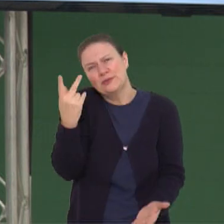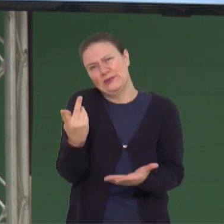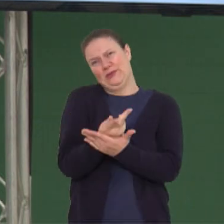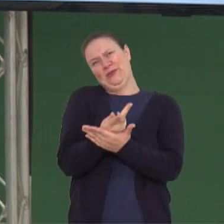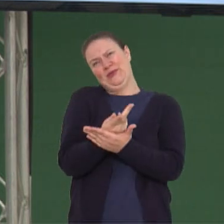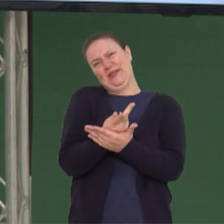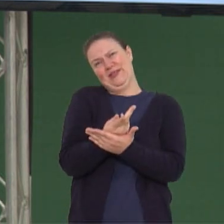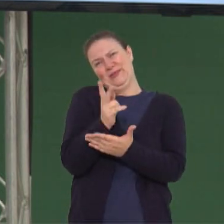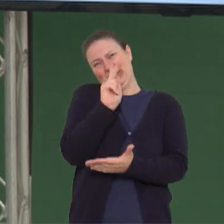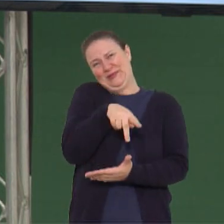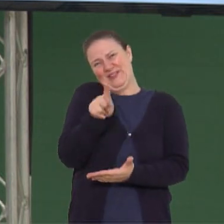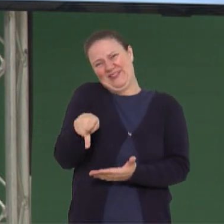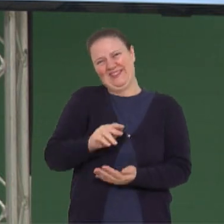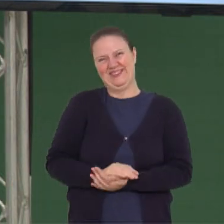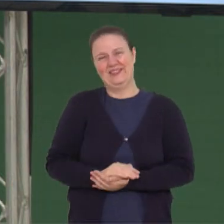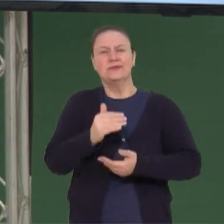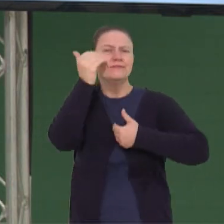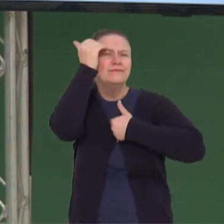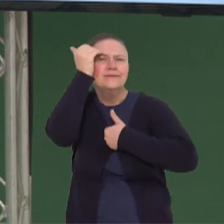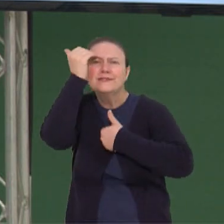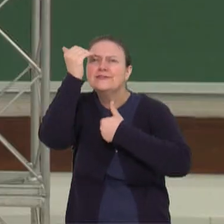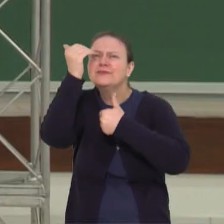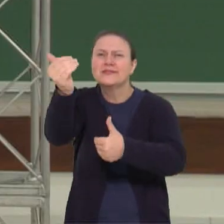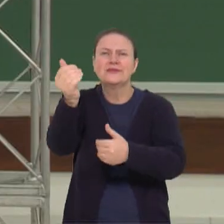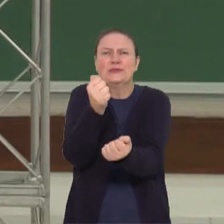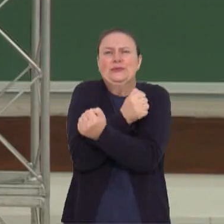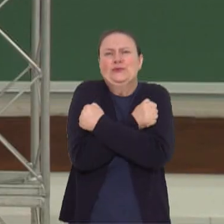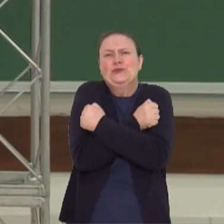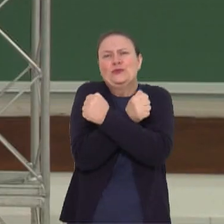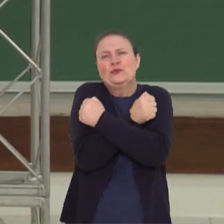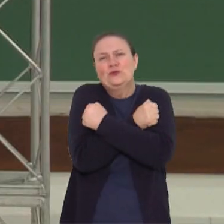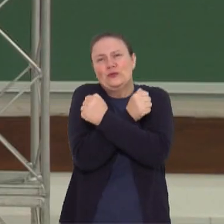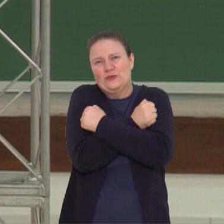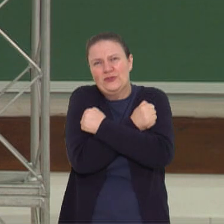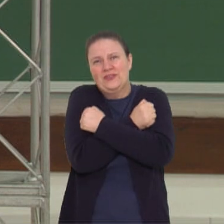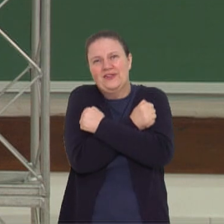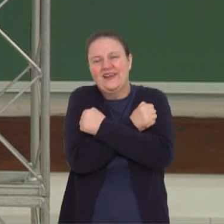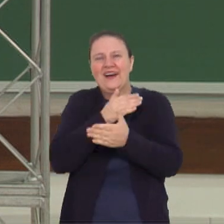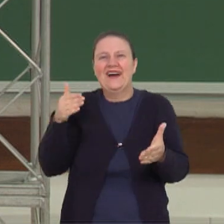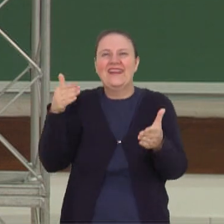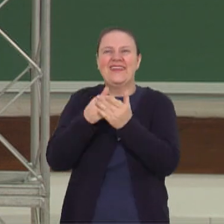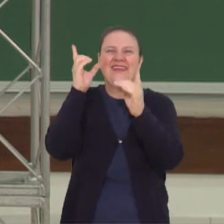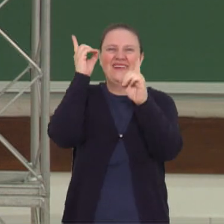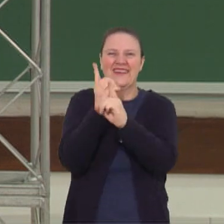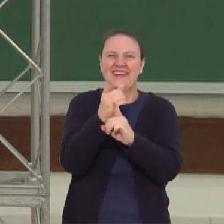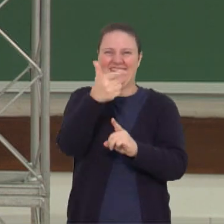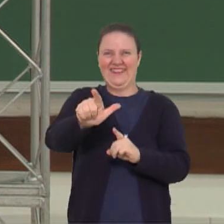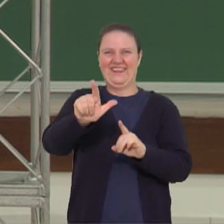seu professor. Muito obrigado. Grande abraço. Até a próxima.